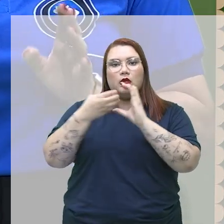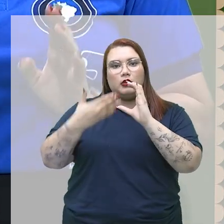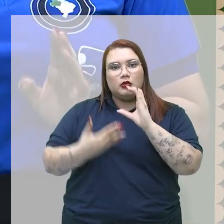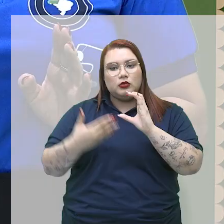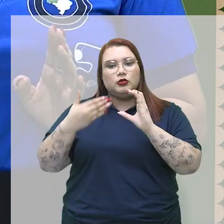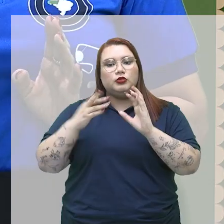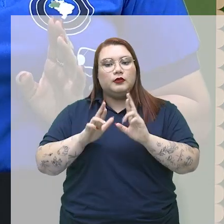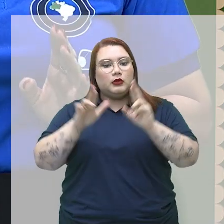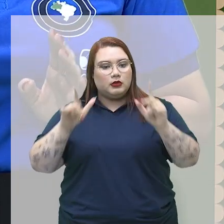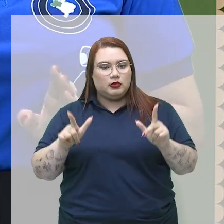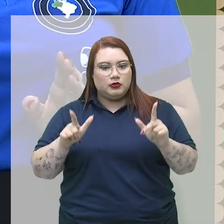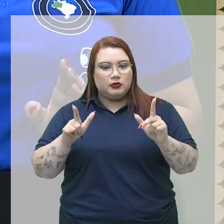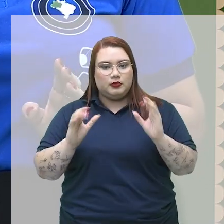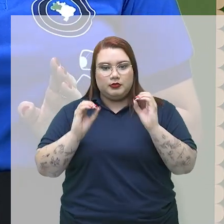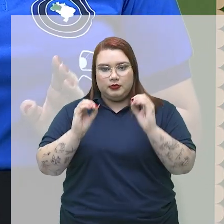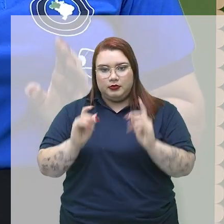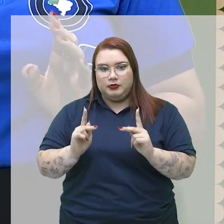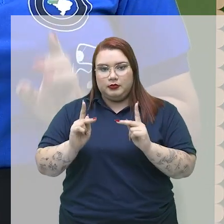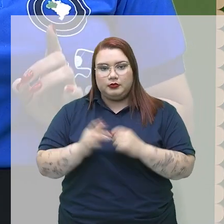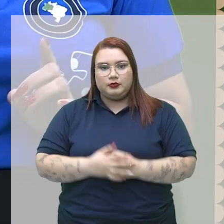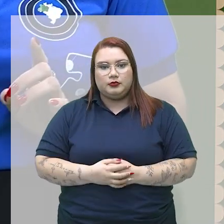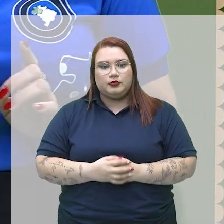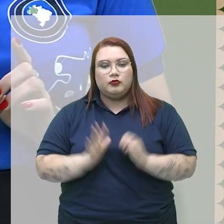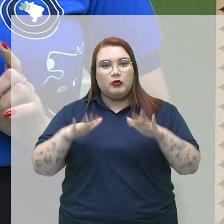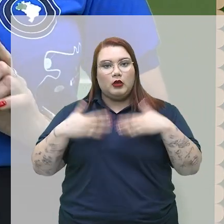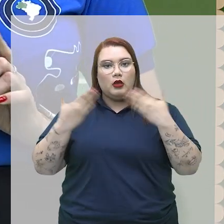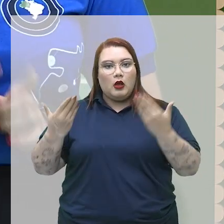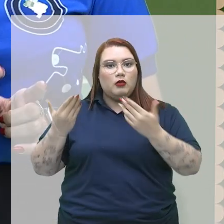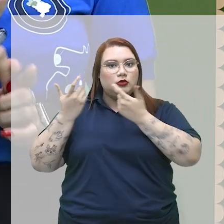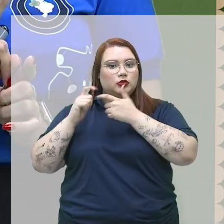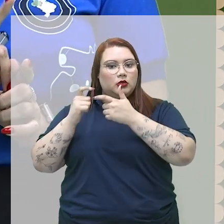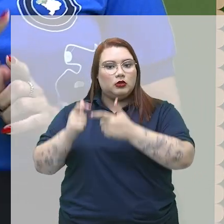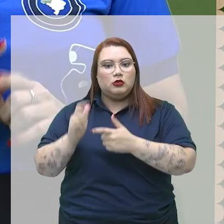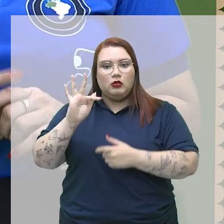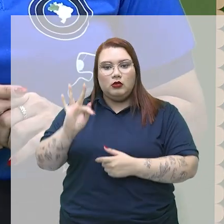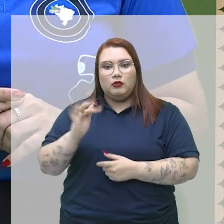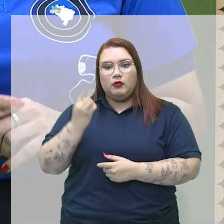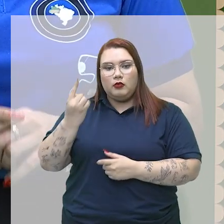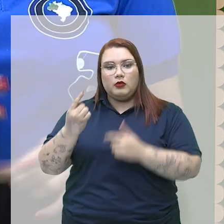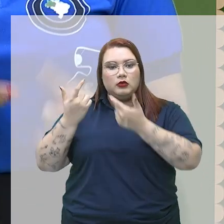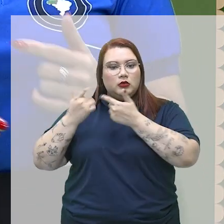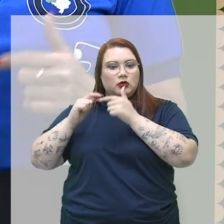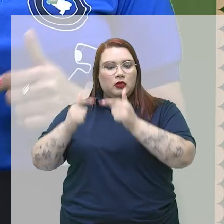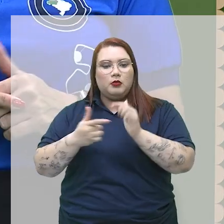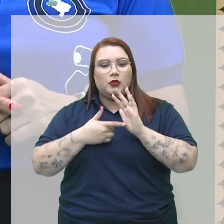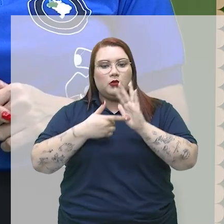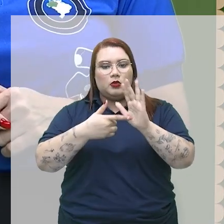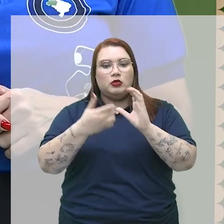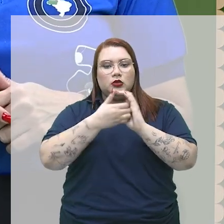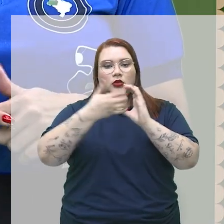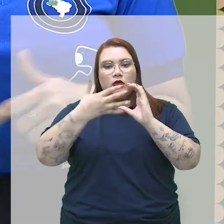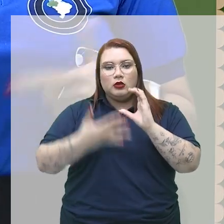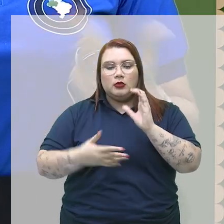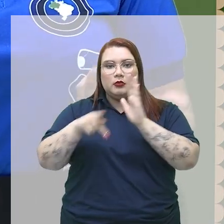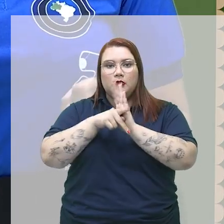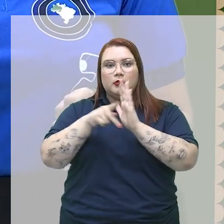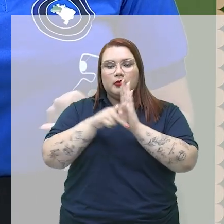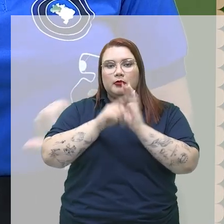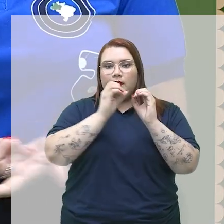ali características que são diferentes, tá certo? Então, no caso da geração F1, os descendentes